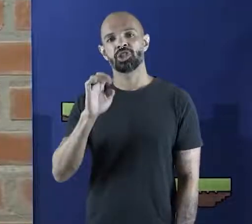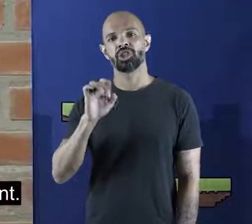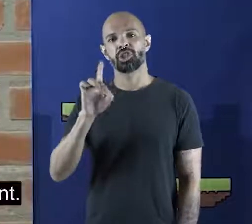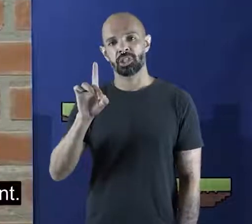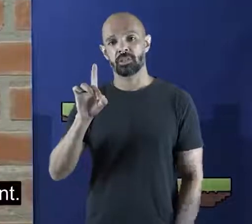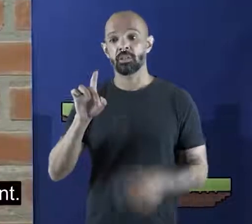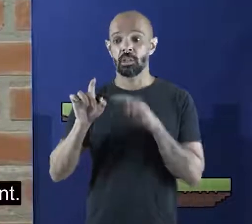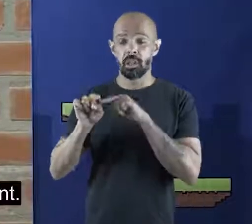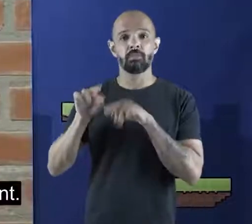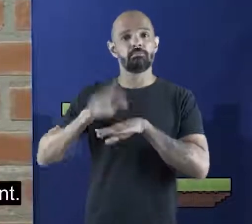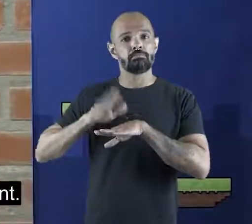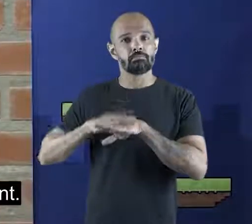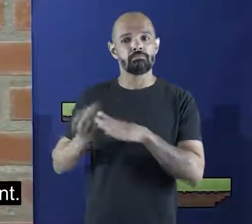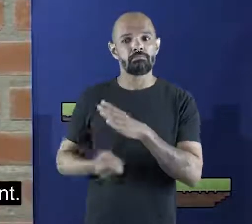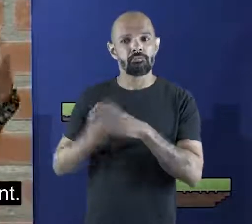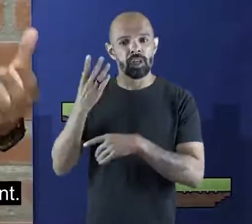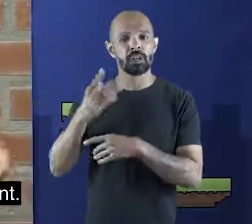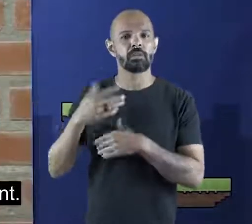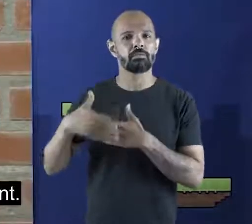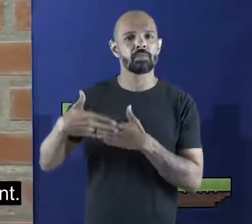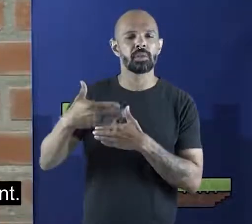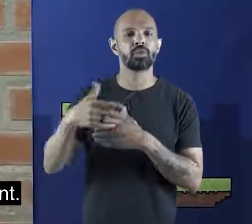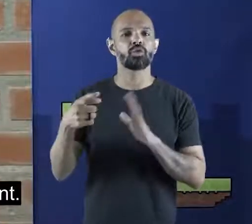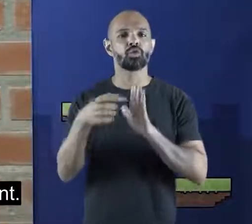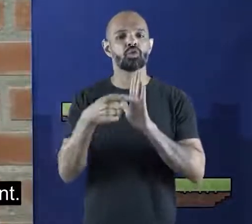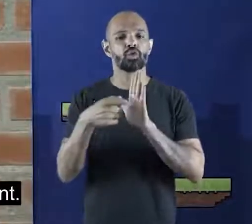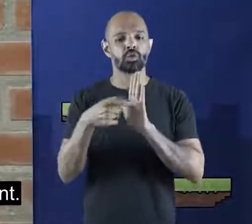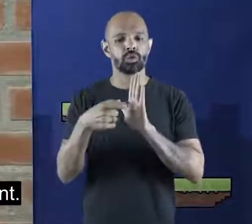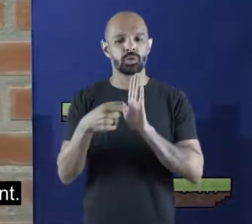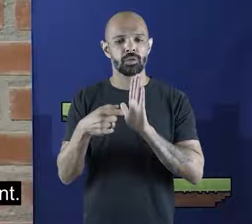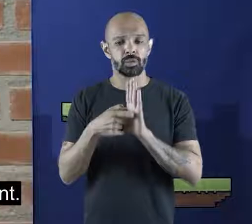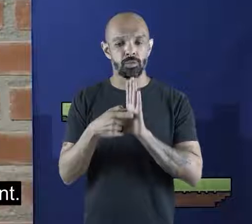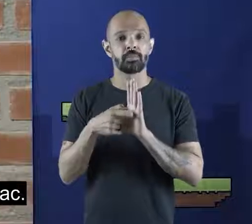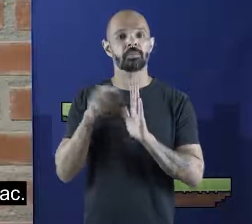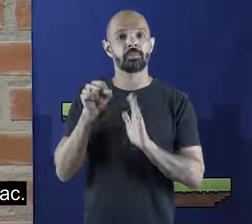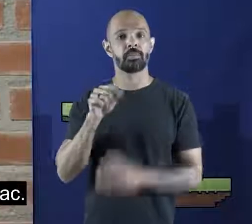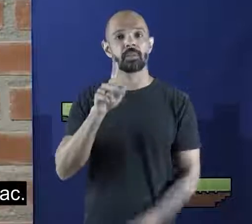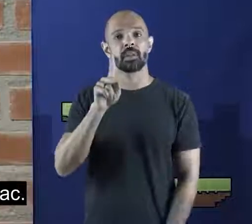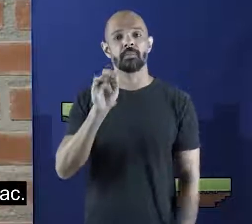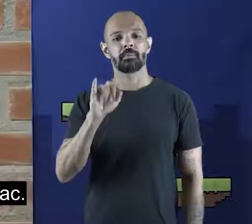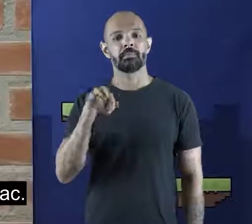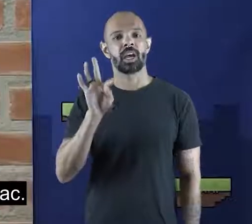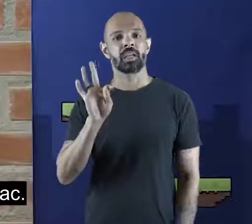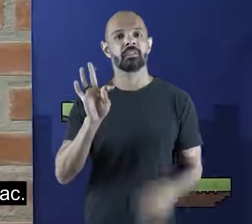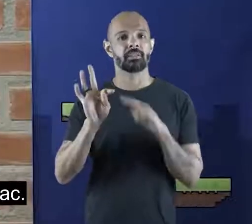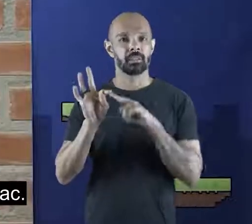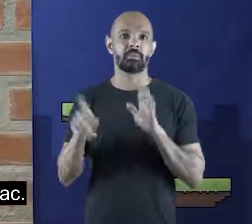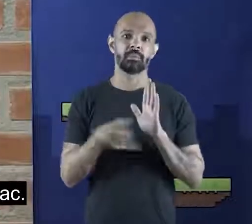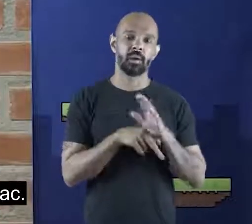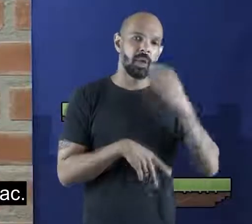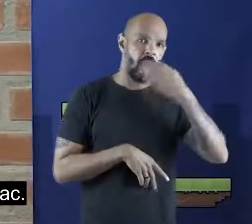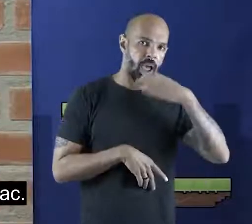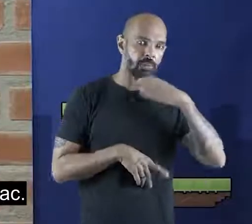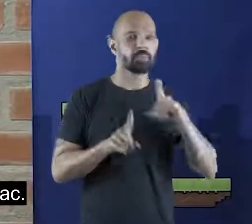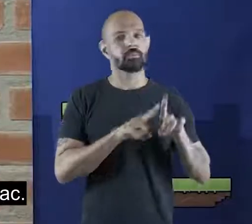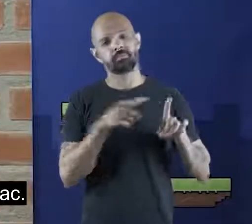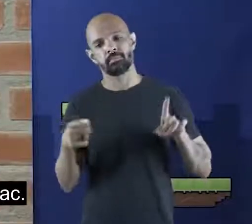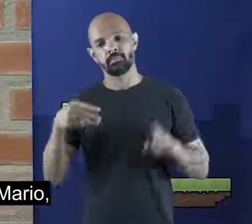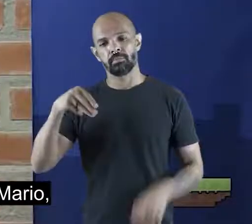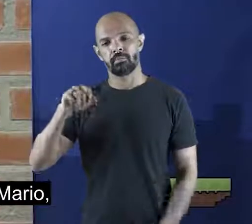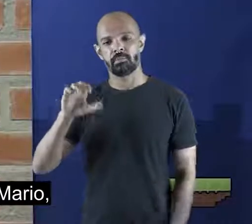né? Que criou depois um software chamado Super Paint. Foi criado originalmente para o Apple e depois para o